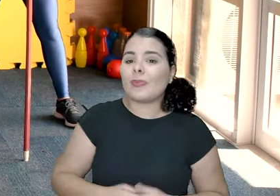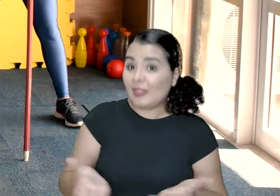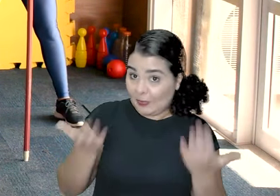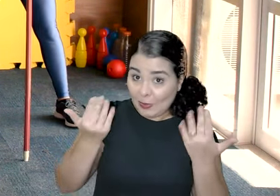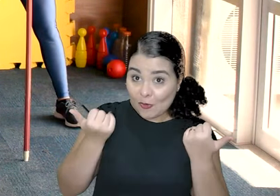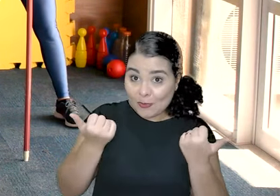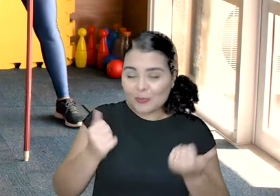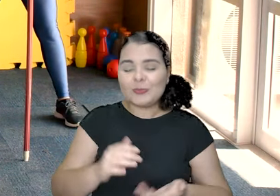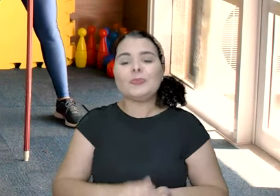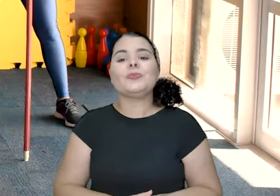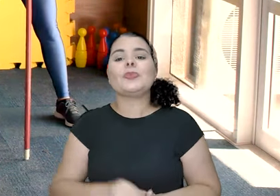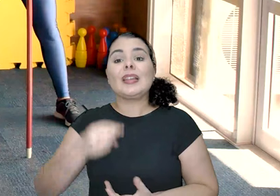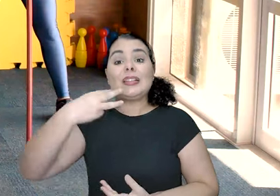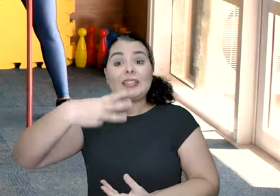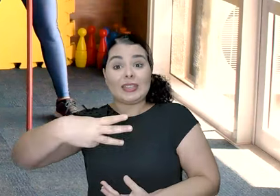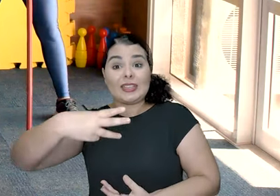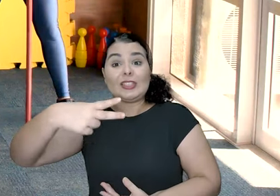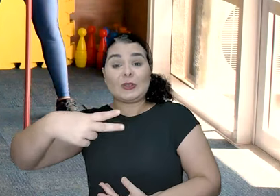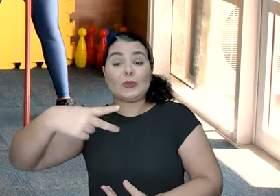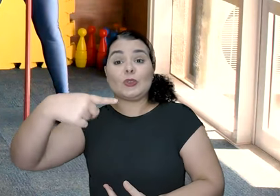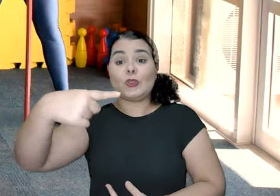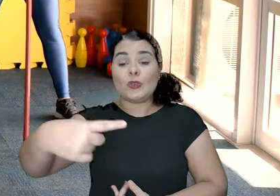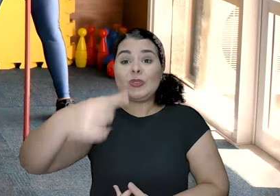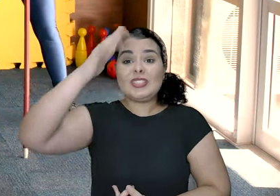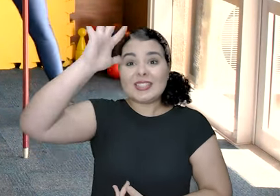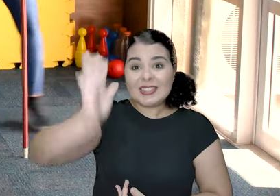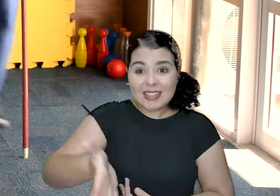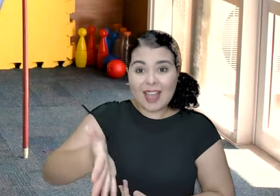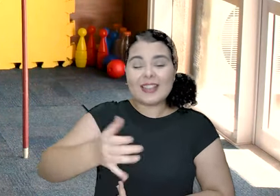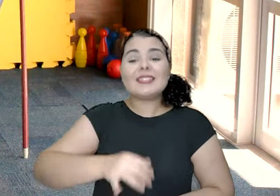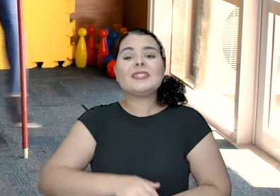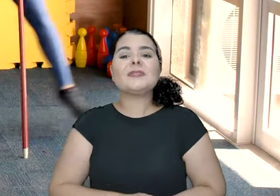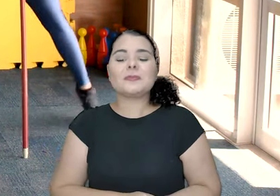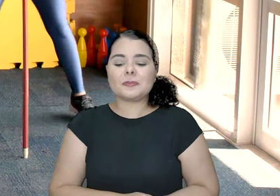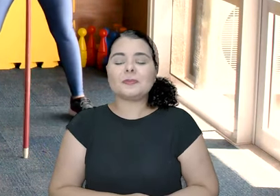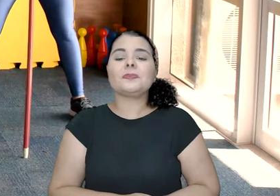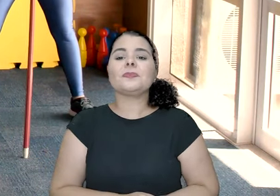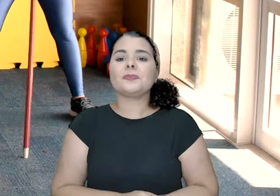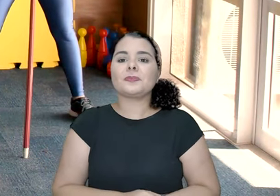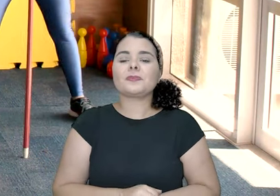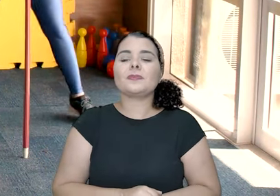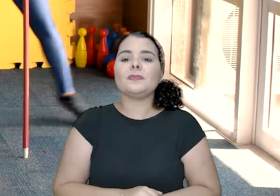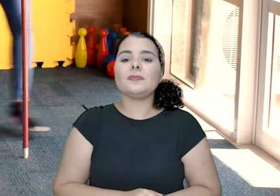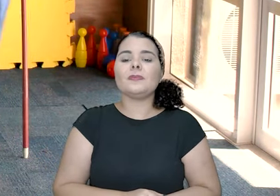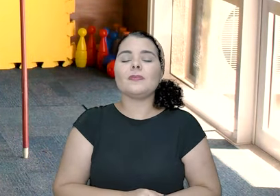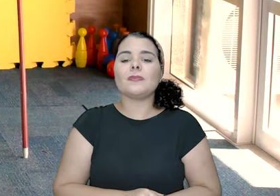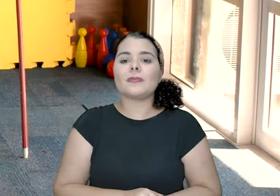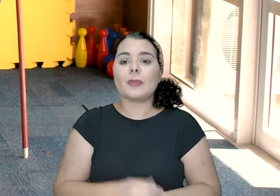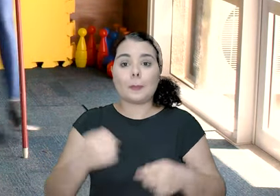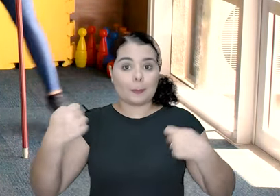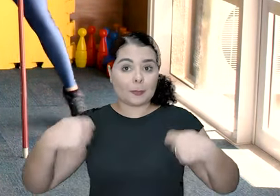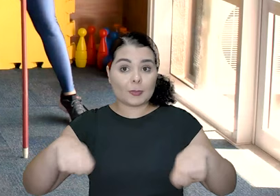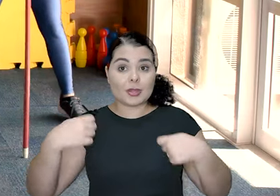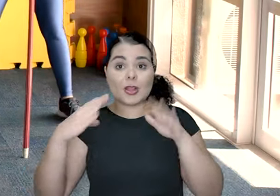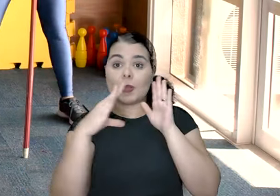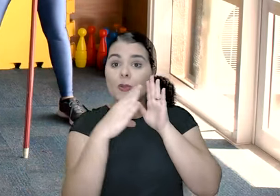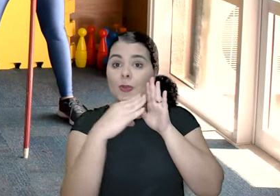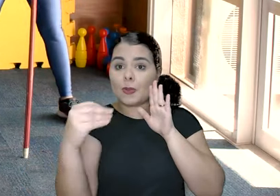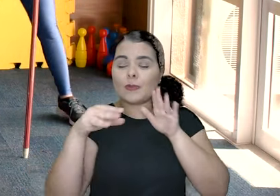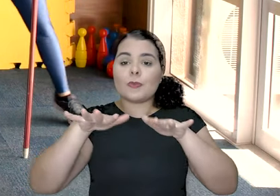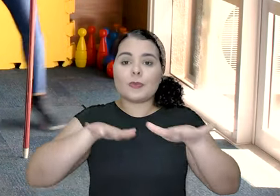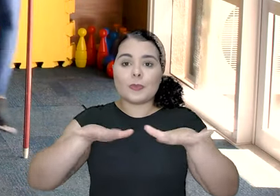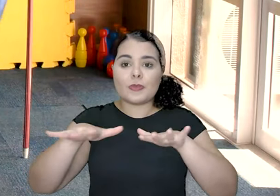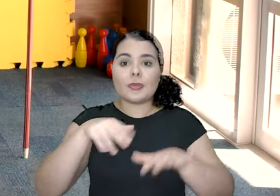comigo. 3, 2, 1. Bora! Chutou, voltou. Chutou,